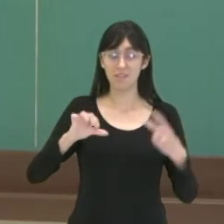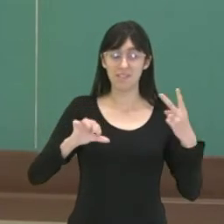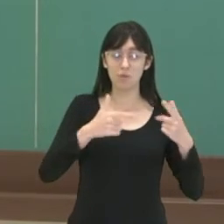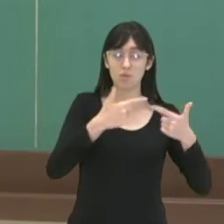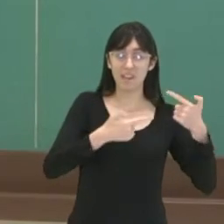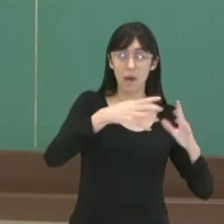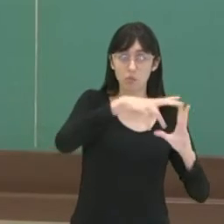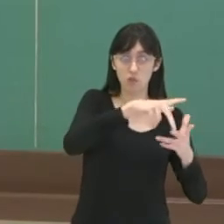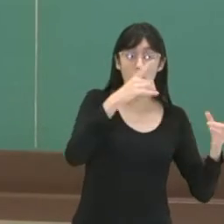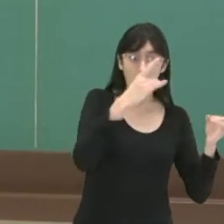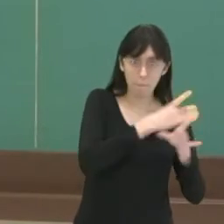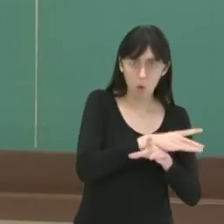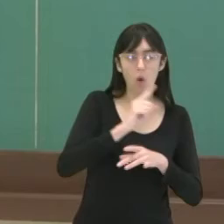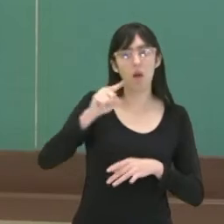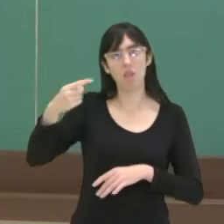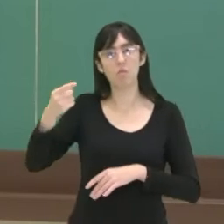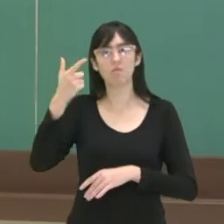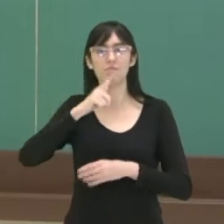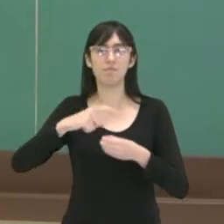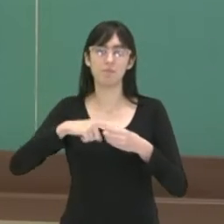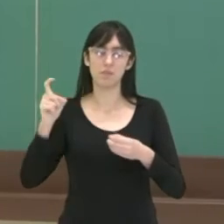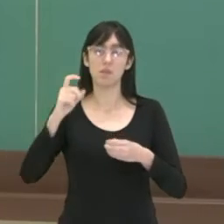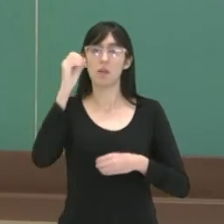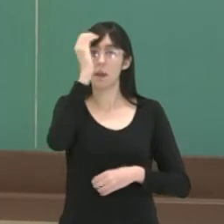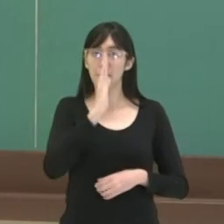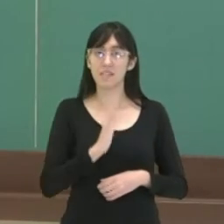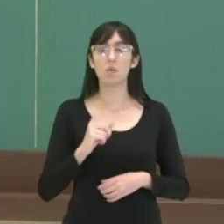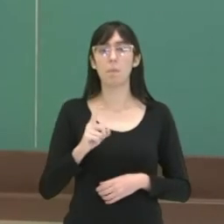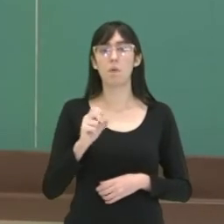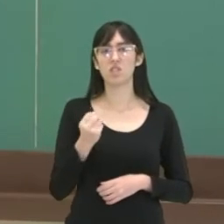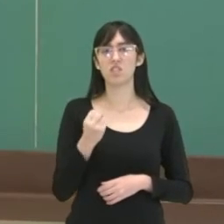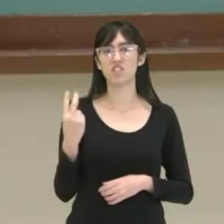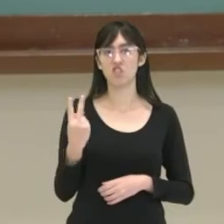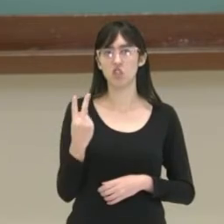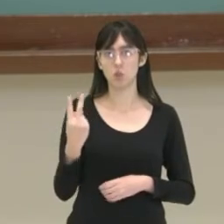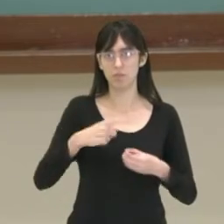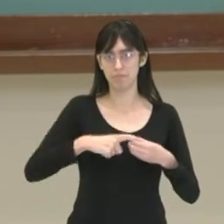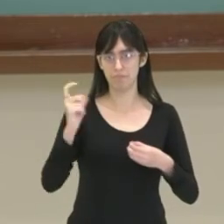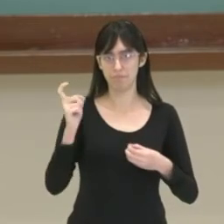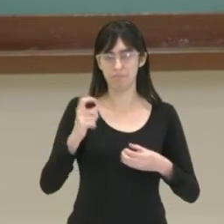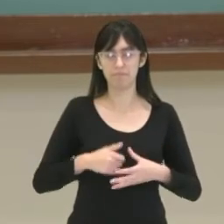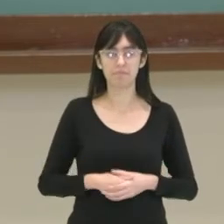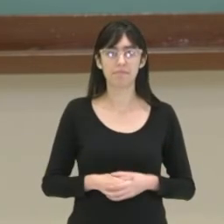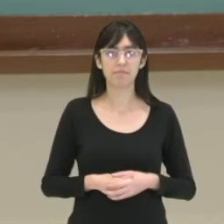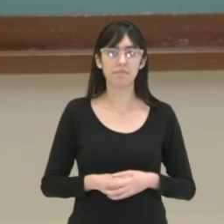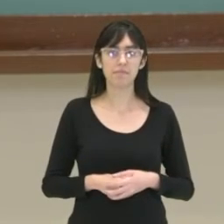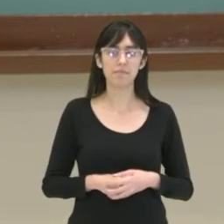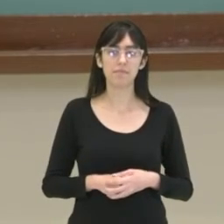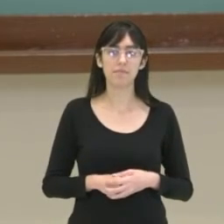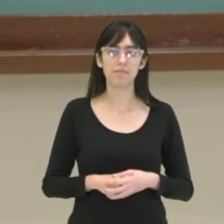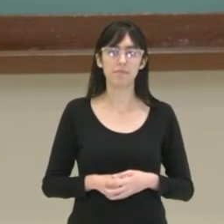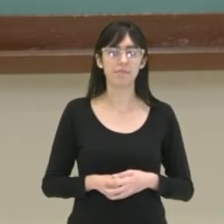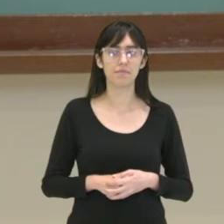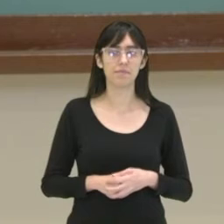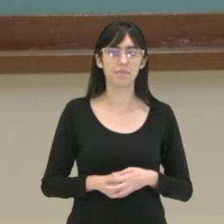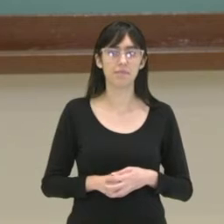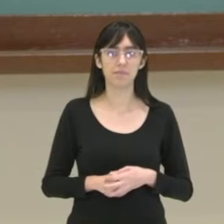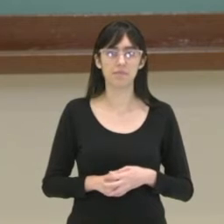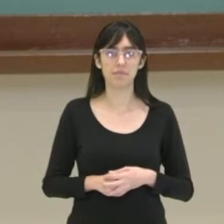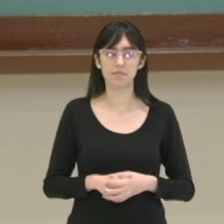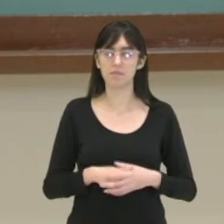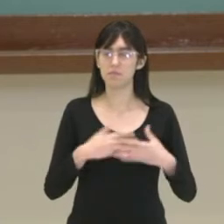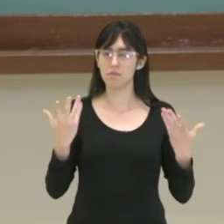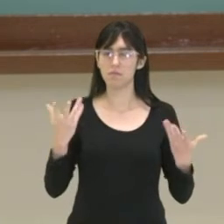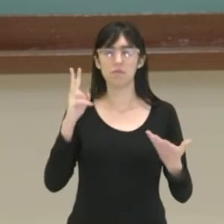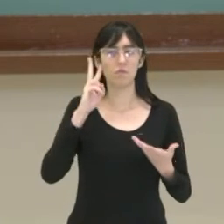Mundial, enquanto o Brasil é independente desde 1822. Bem, só retomando um pouco